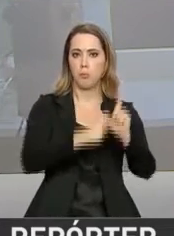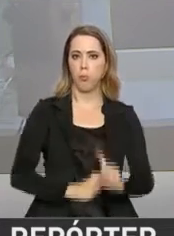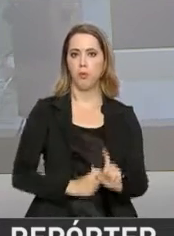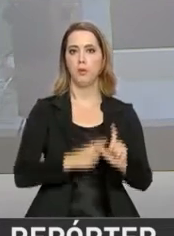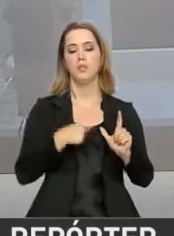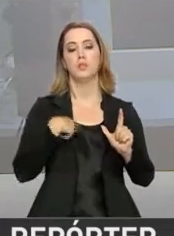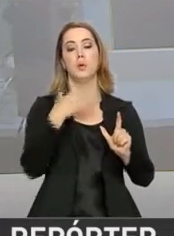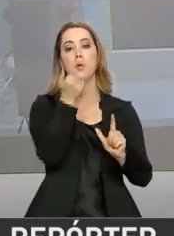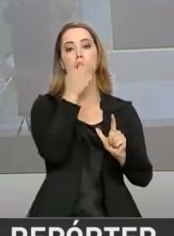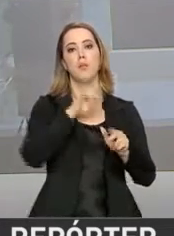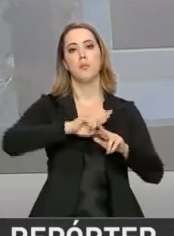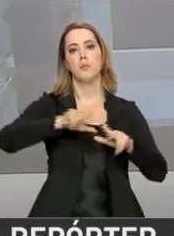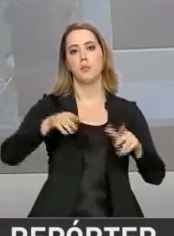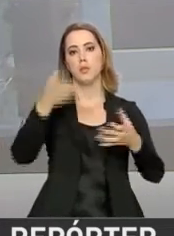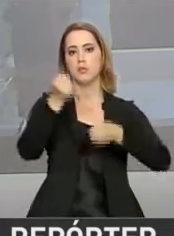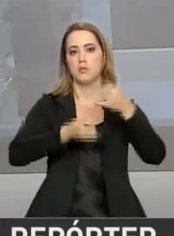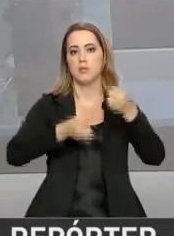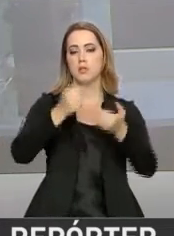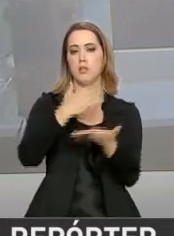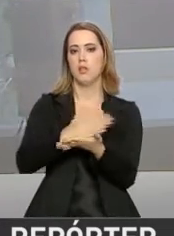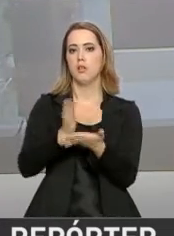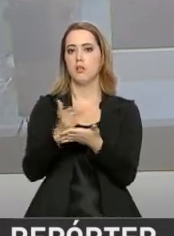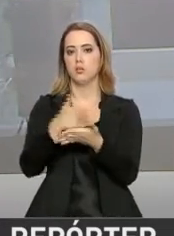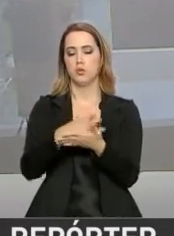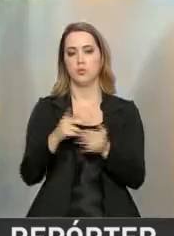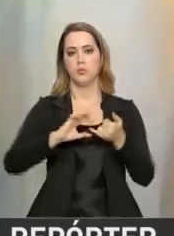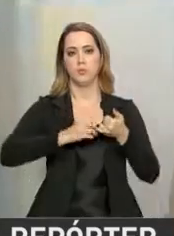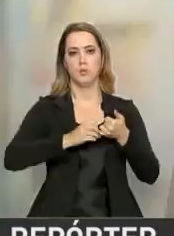alimentos, como o leite, a batata e o feijão.